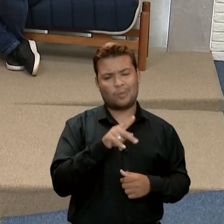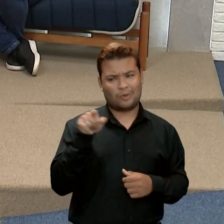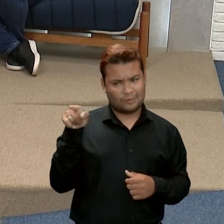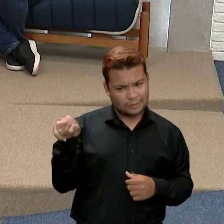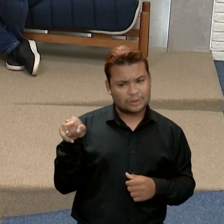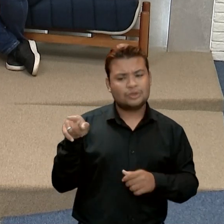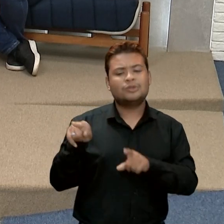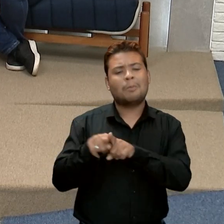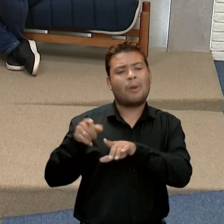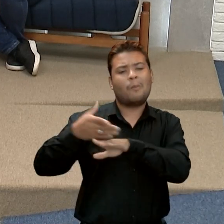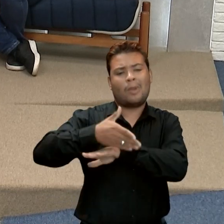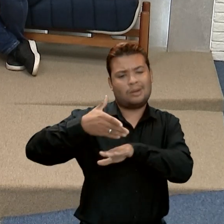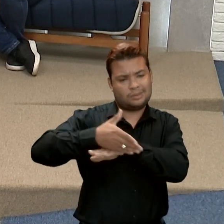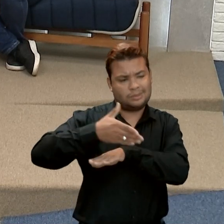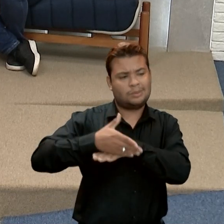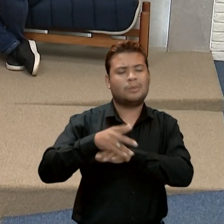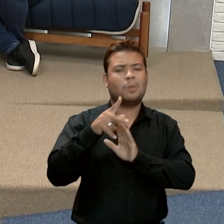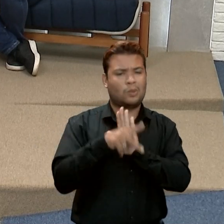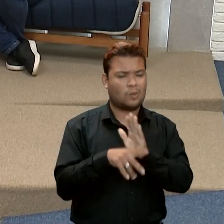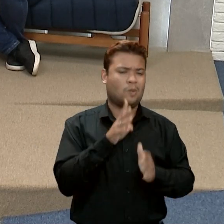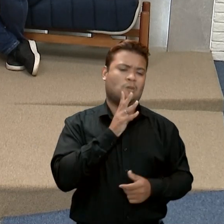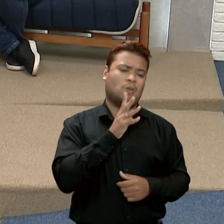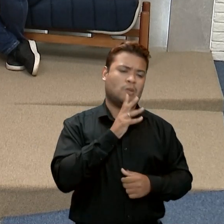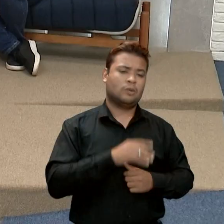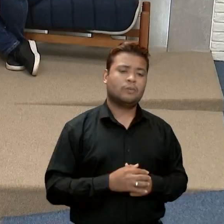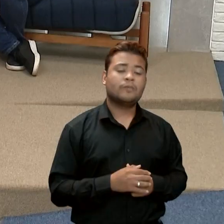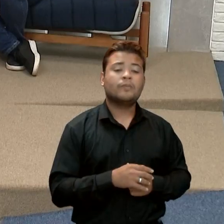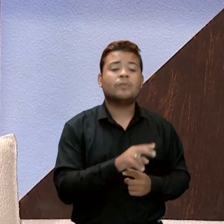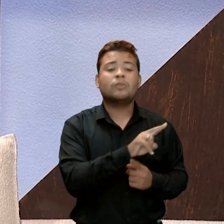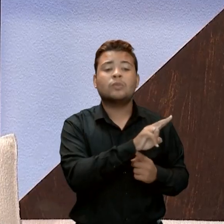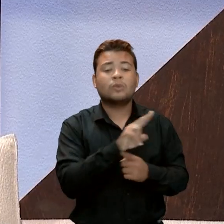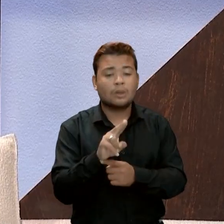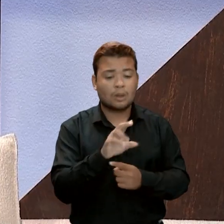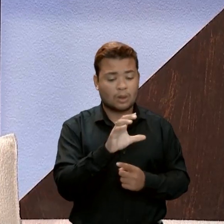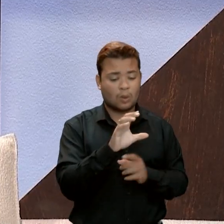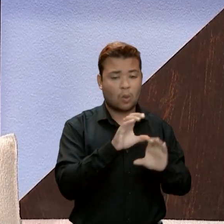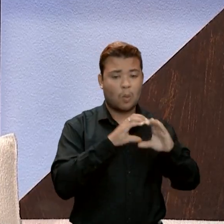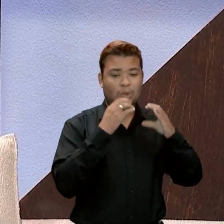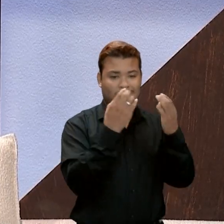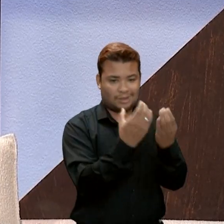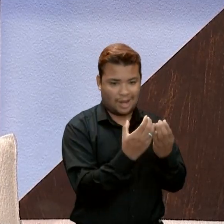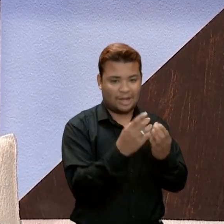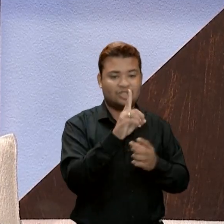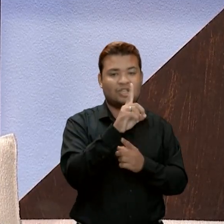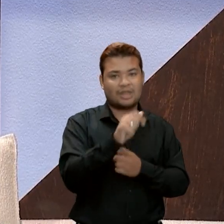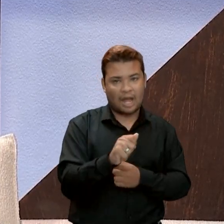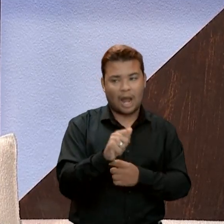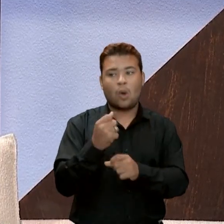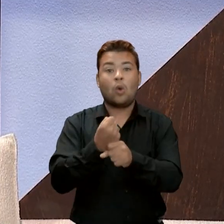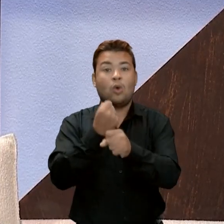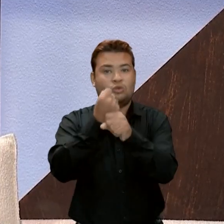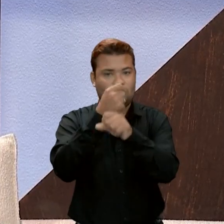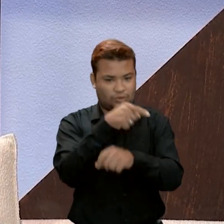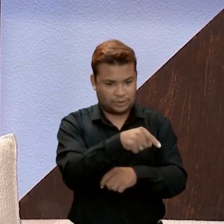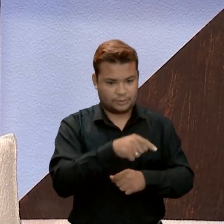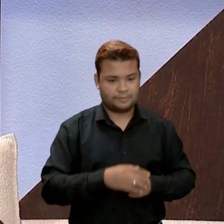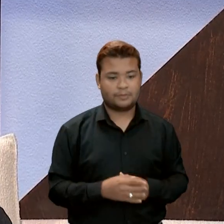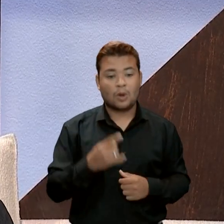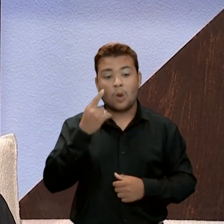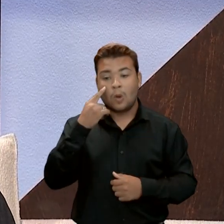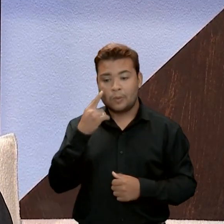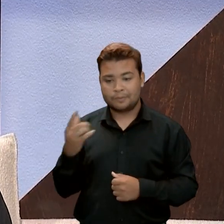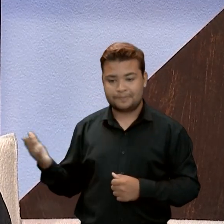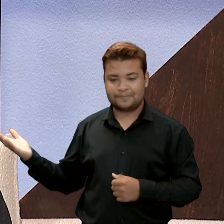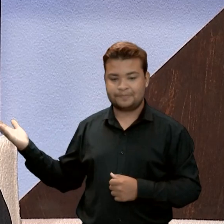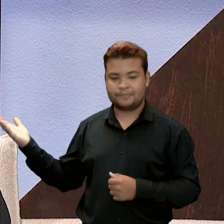Tatiana participa desse projeto. Ele chama-se Comunidade da Construção. Mostra ali naquela câmera pra gente. Esse aqui é